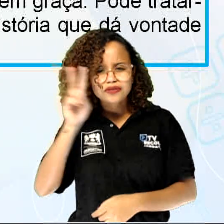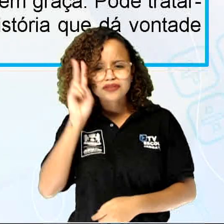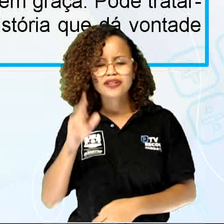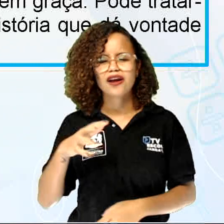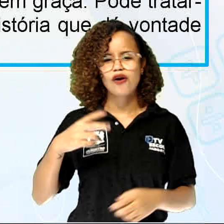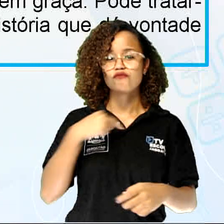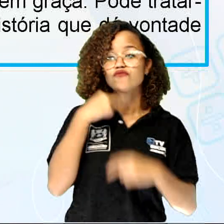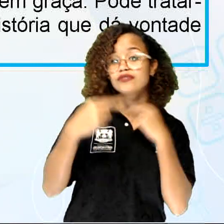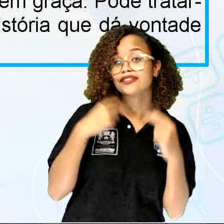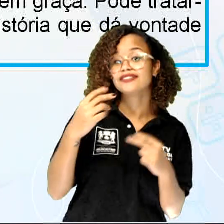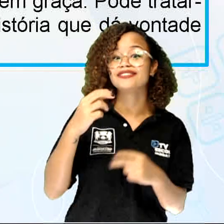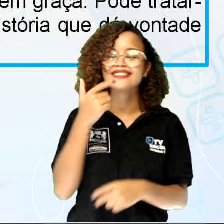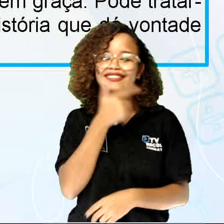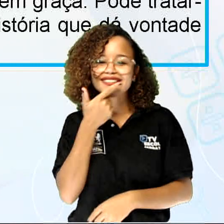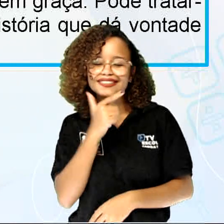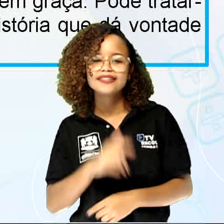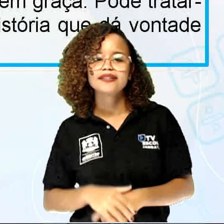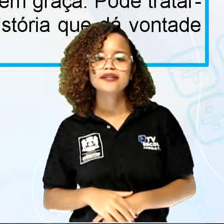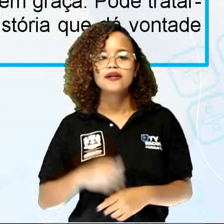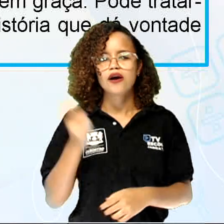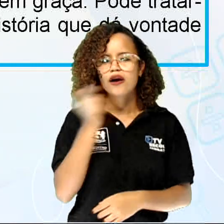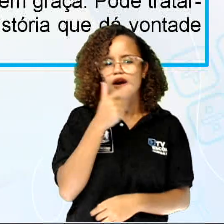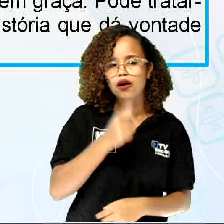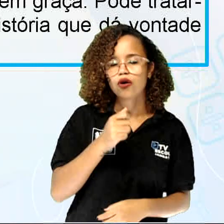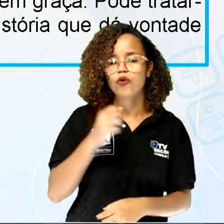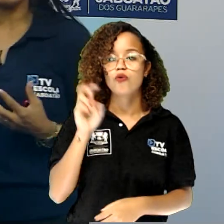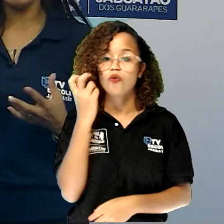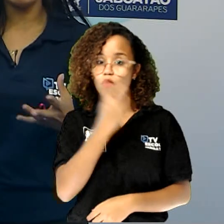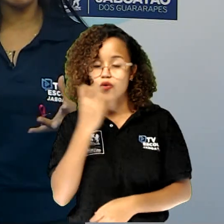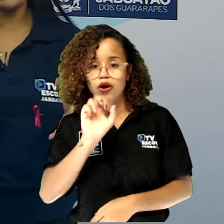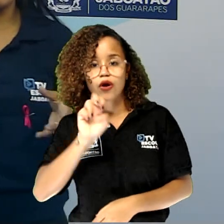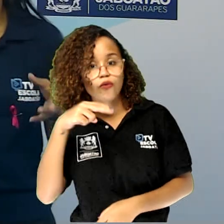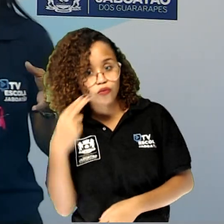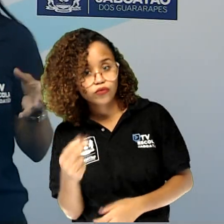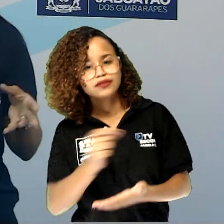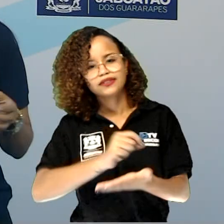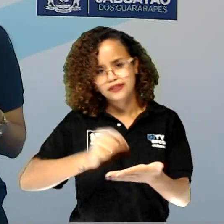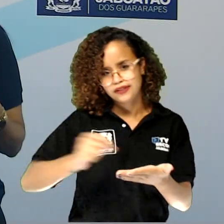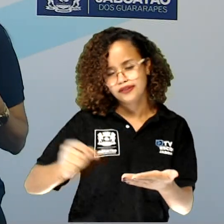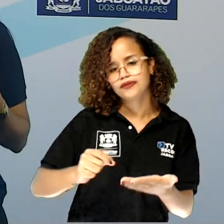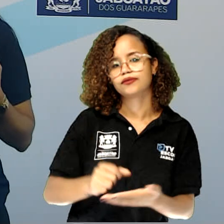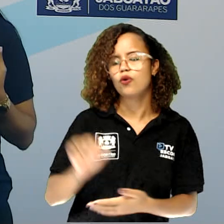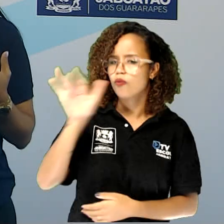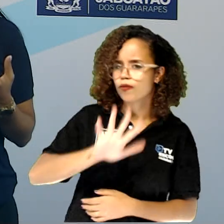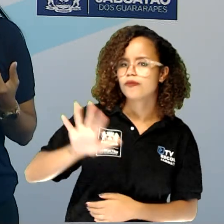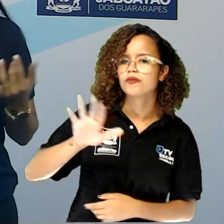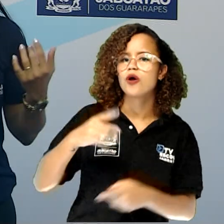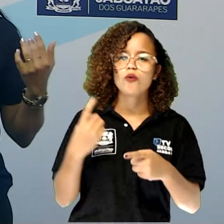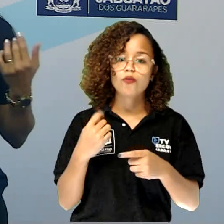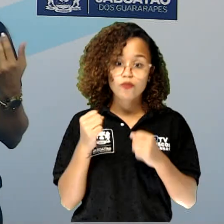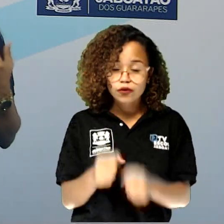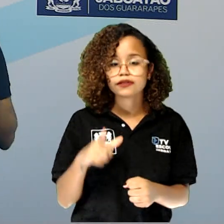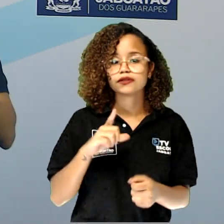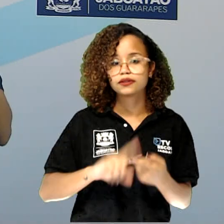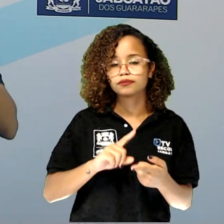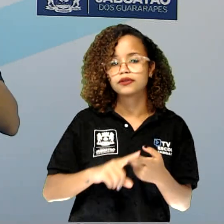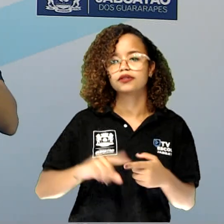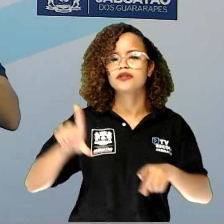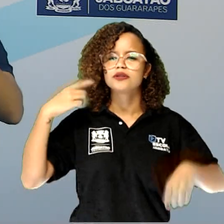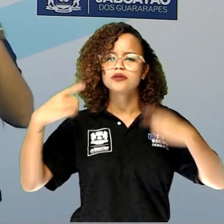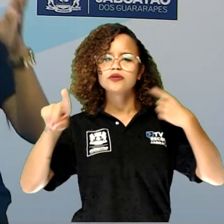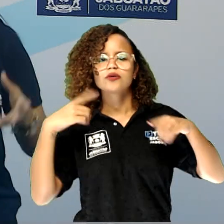de rir. A piada pode ser oral, escrita ou gráfica. Também tem piadas que são contadas, pode estar em música, pode